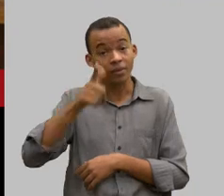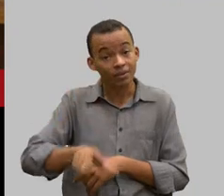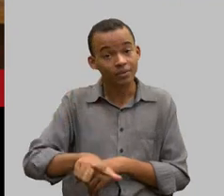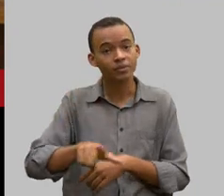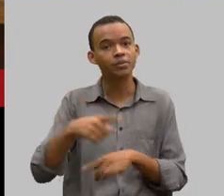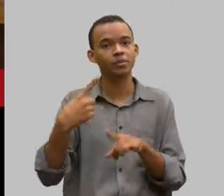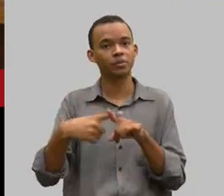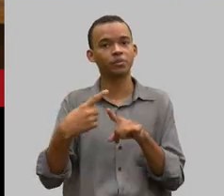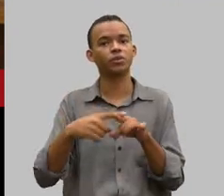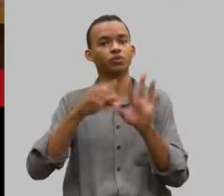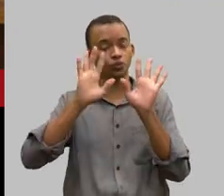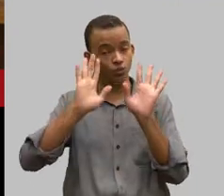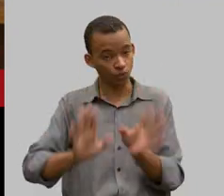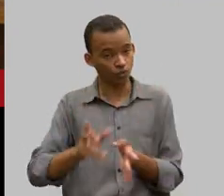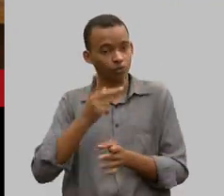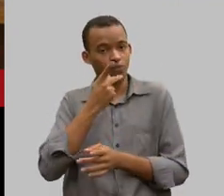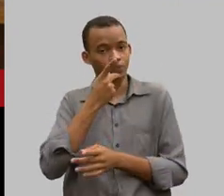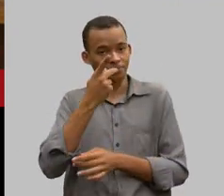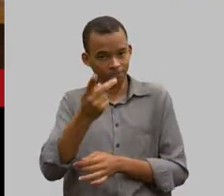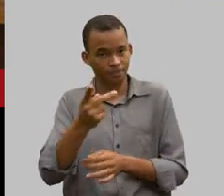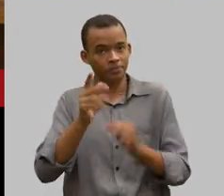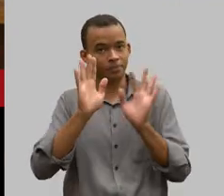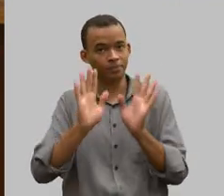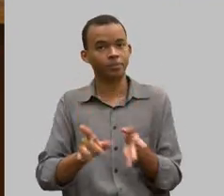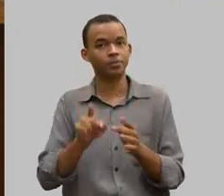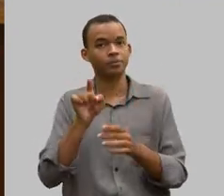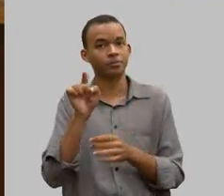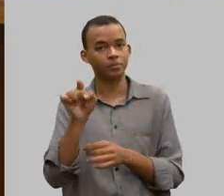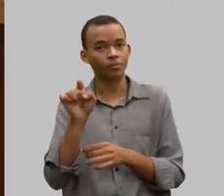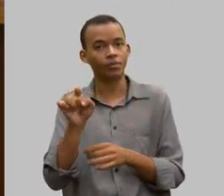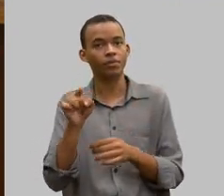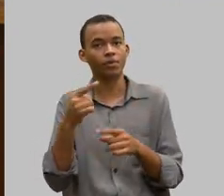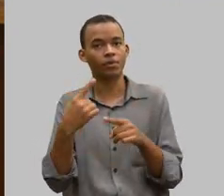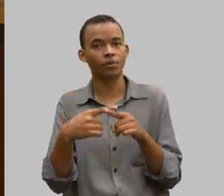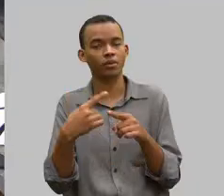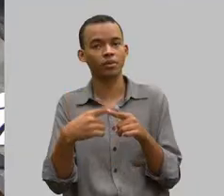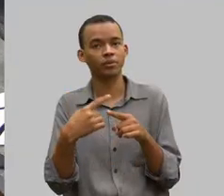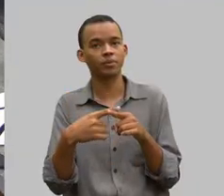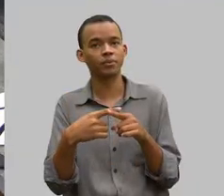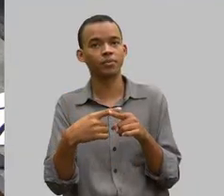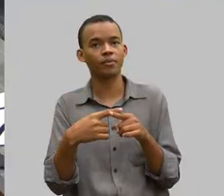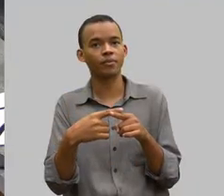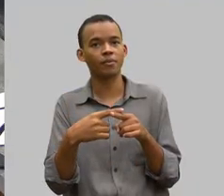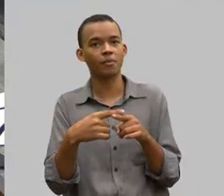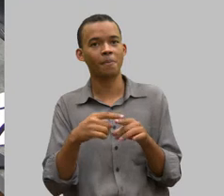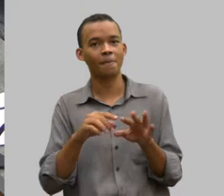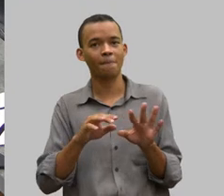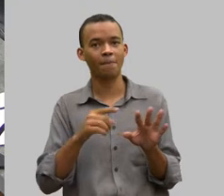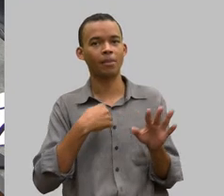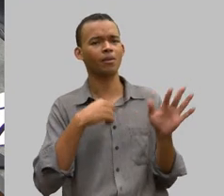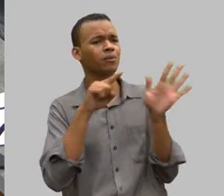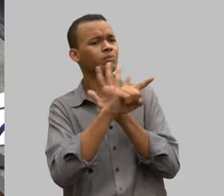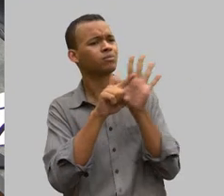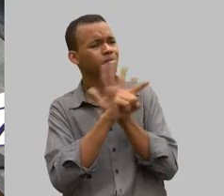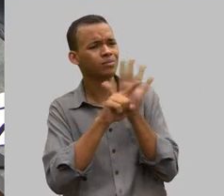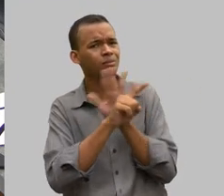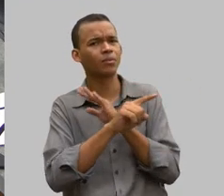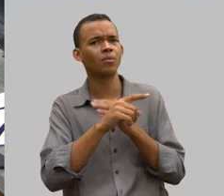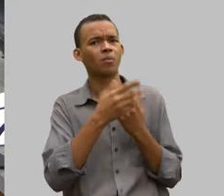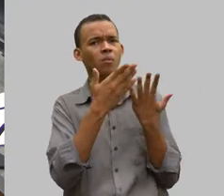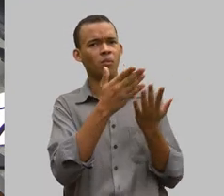o que eu já falei para vossa excelência vossa excelência falou que eu não falei por exemplo sobre eu não fiz pergunta ao